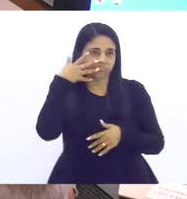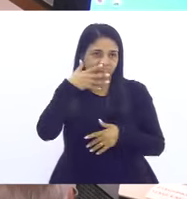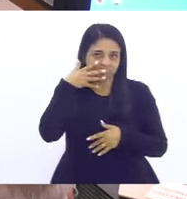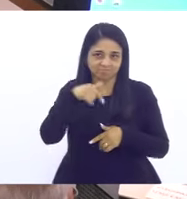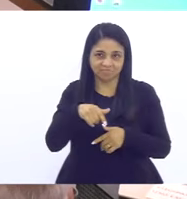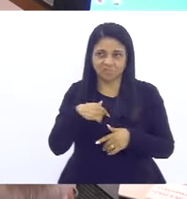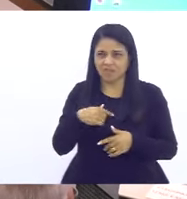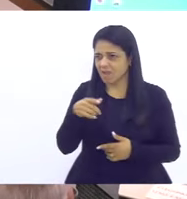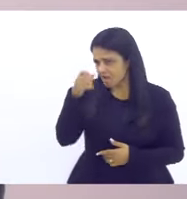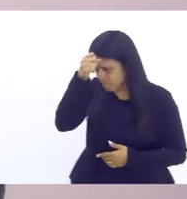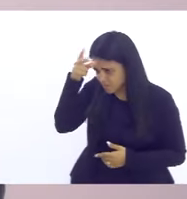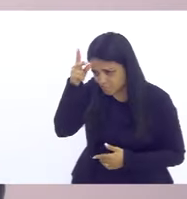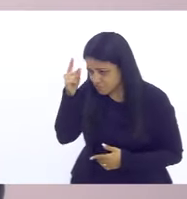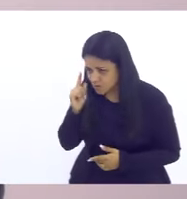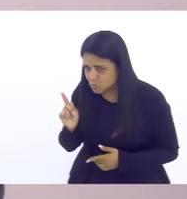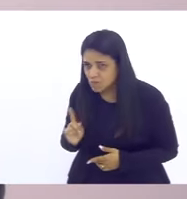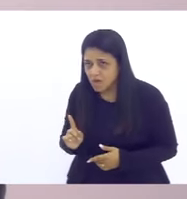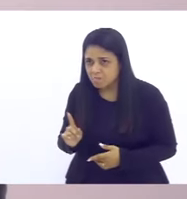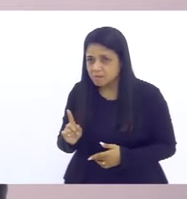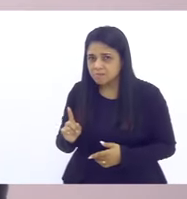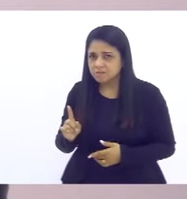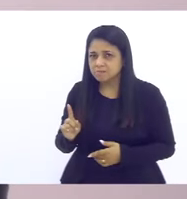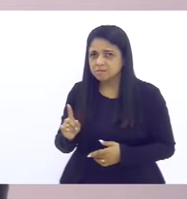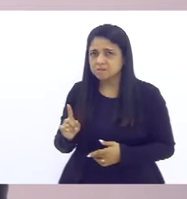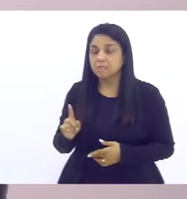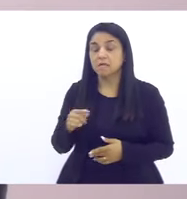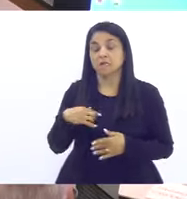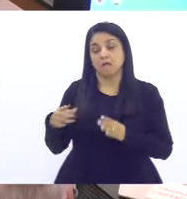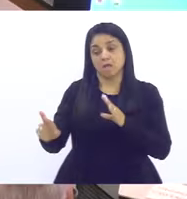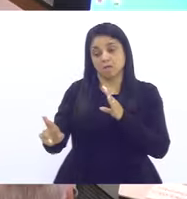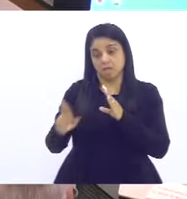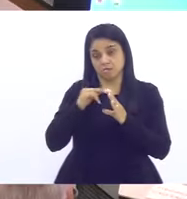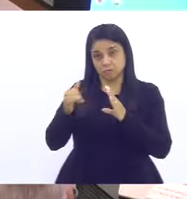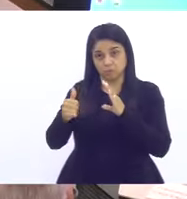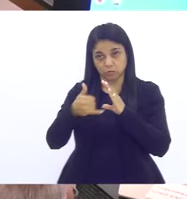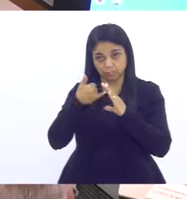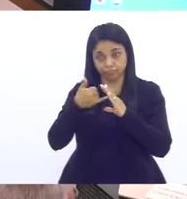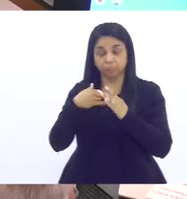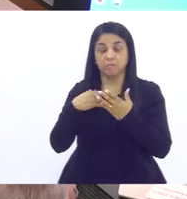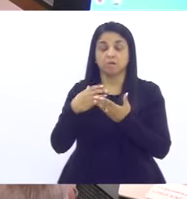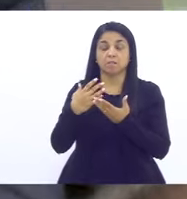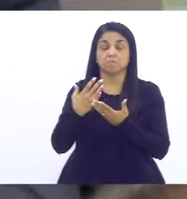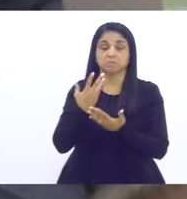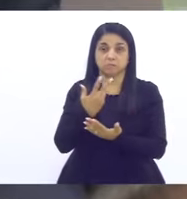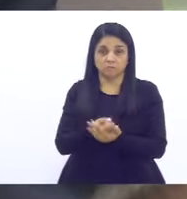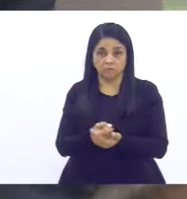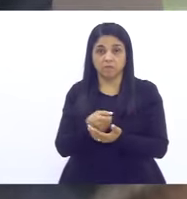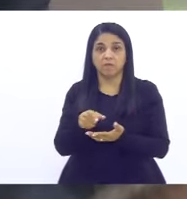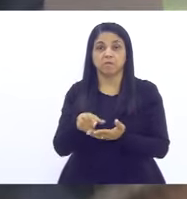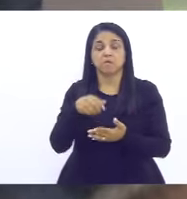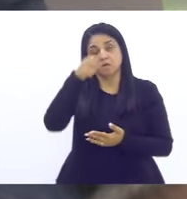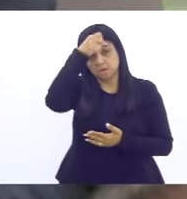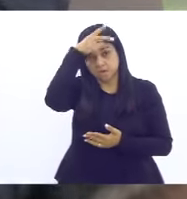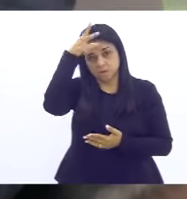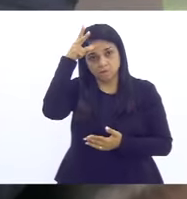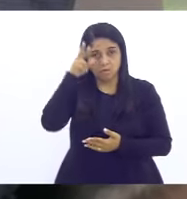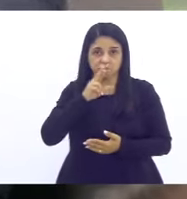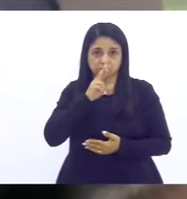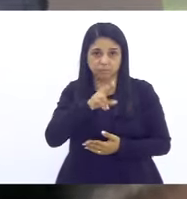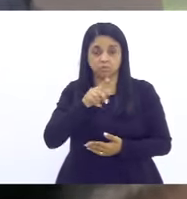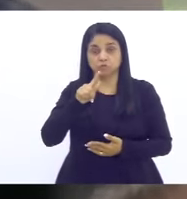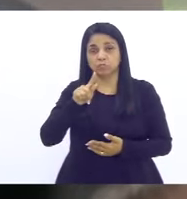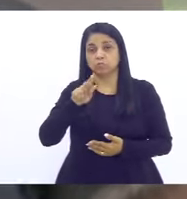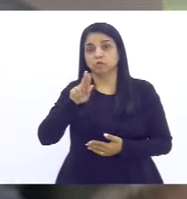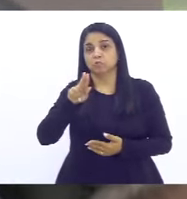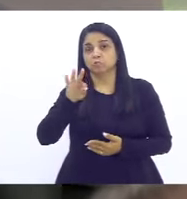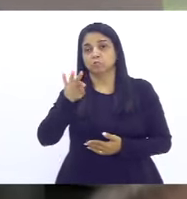são as concessionárias que atuam no município? Ela respondeu no grupo, eu tenho as mensagens salvas, onde ela responde ao prefeito Gutinho, eu queria até pedir aqui para